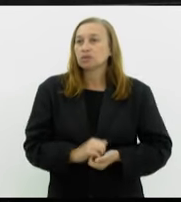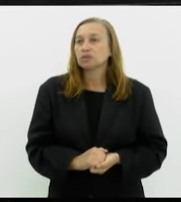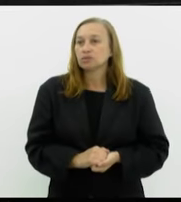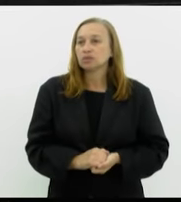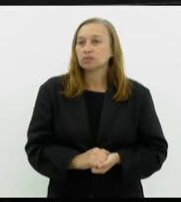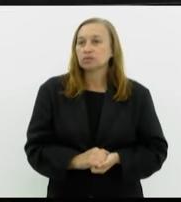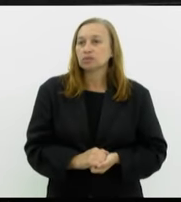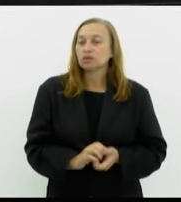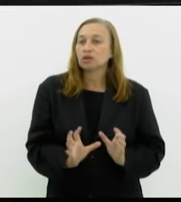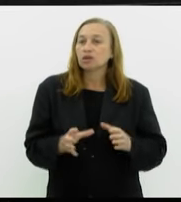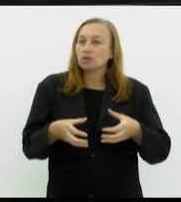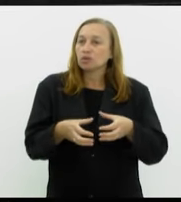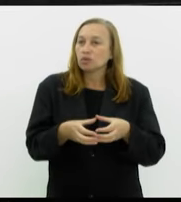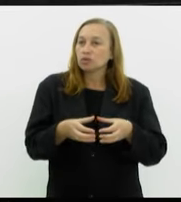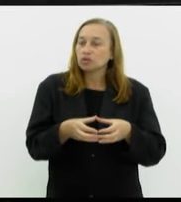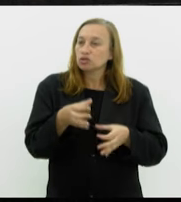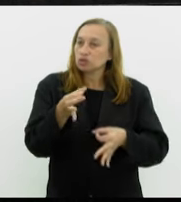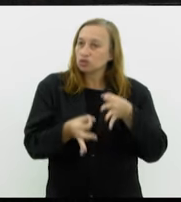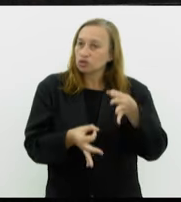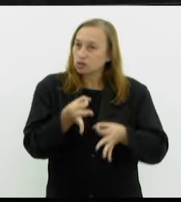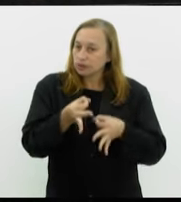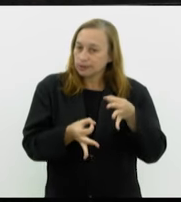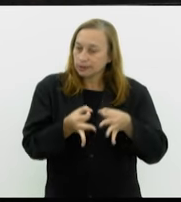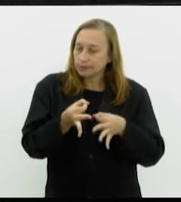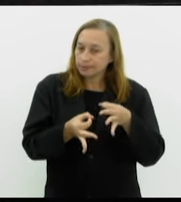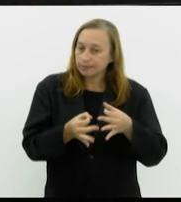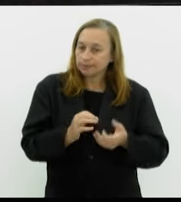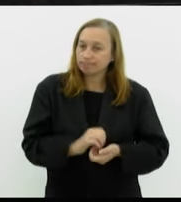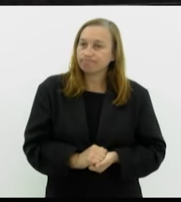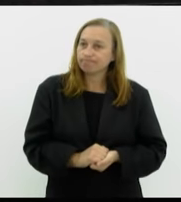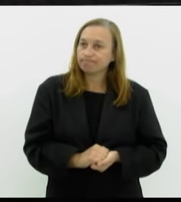da Comissão de Constituição e Justiça.